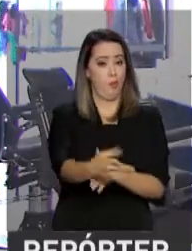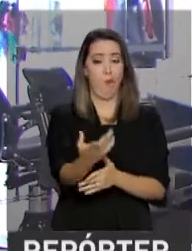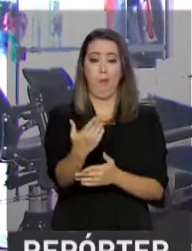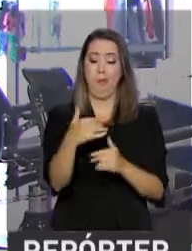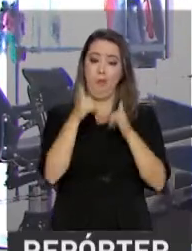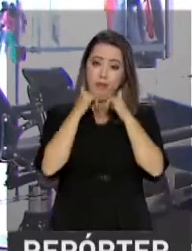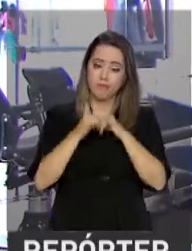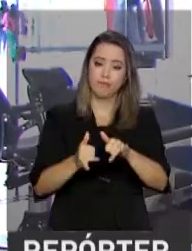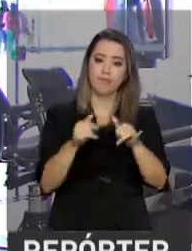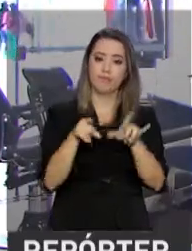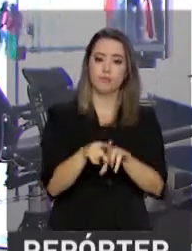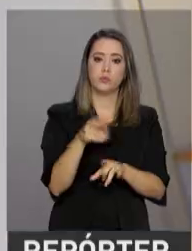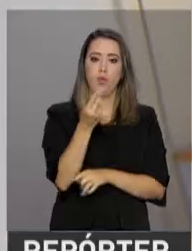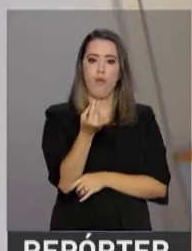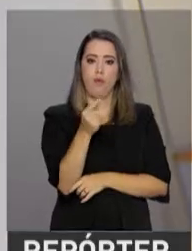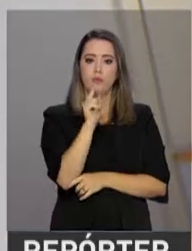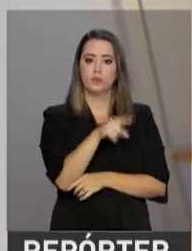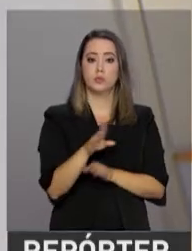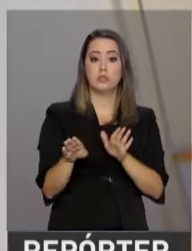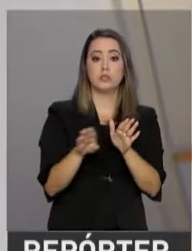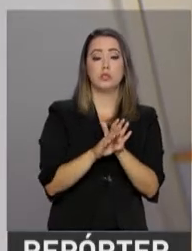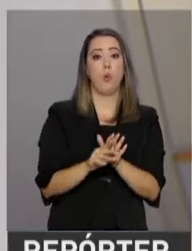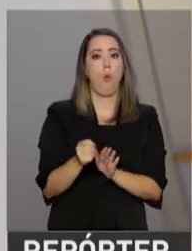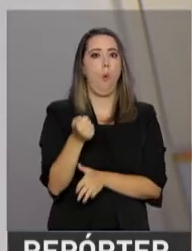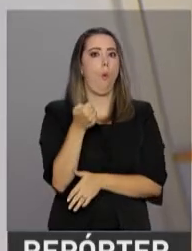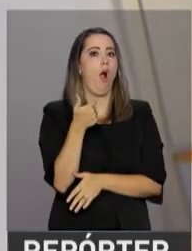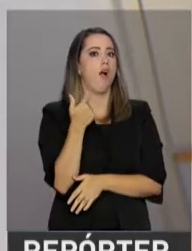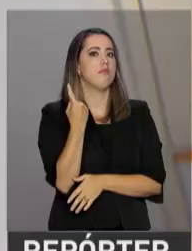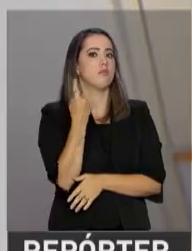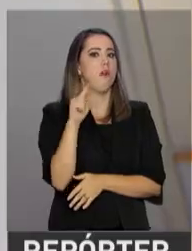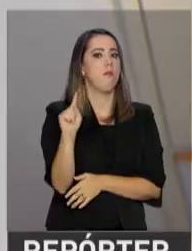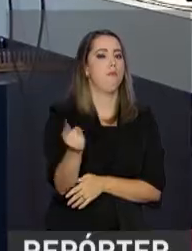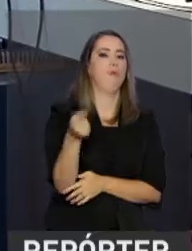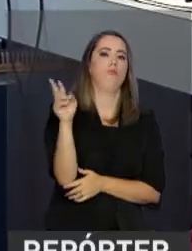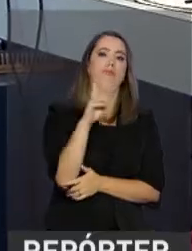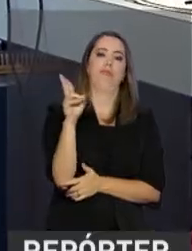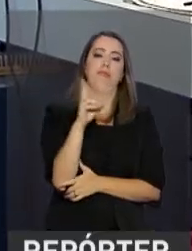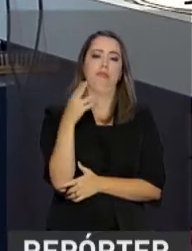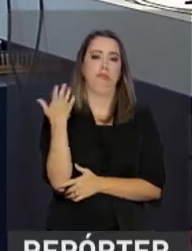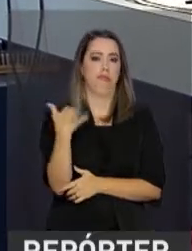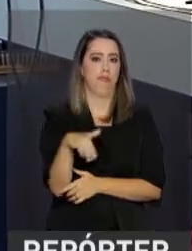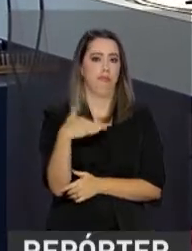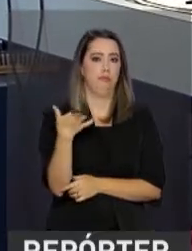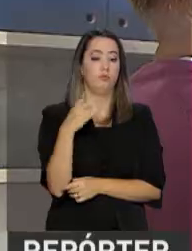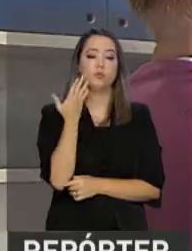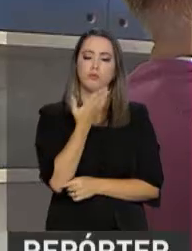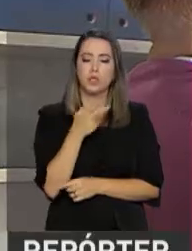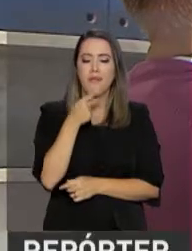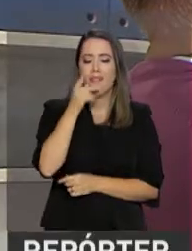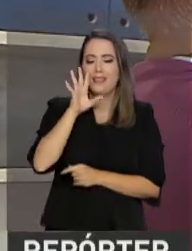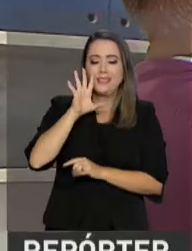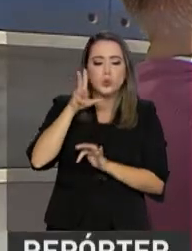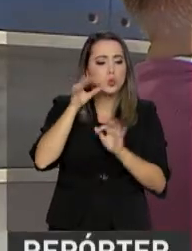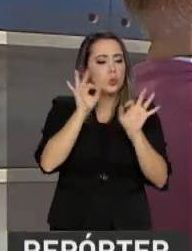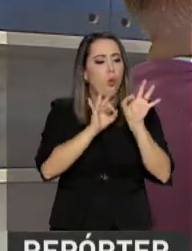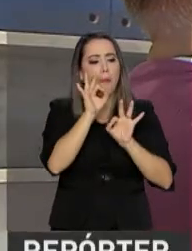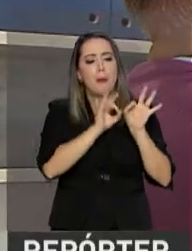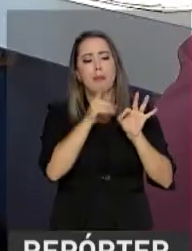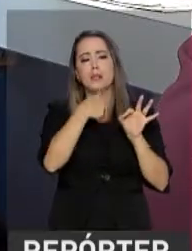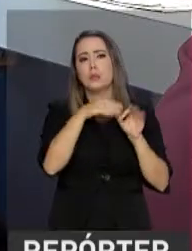luz nessa barbearia de brasília chega a quase mil reais por mês o proprietário garante que faz de tudo para tentar